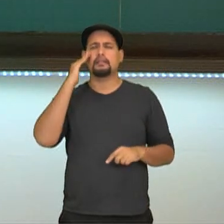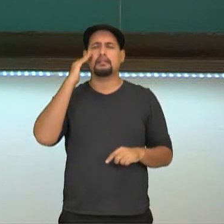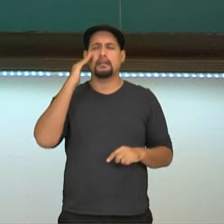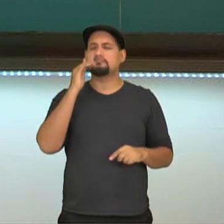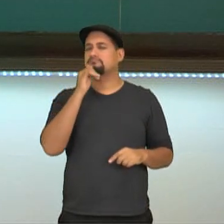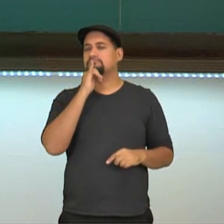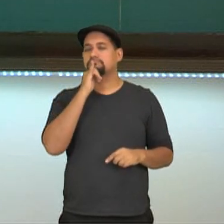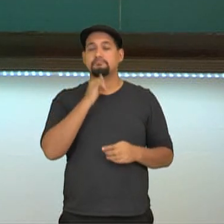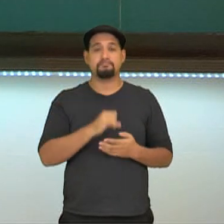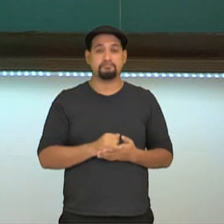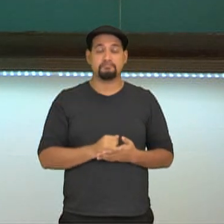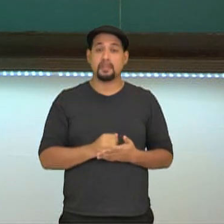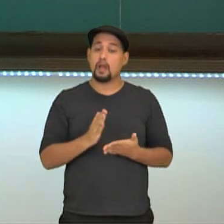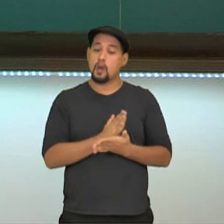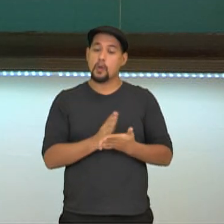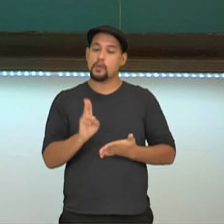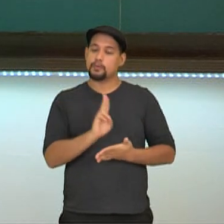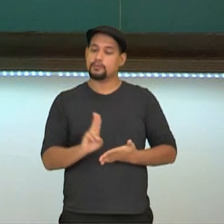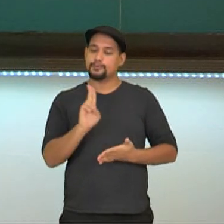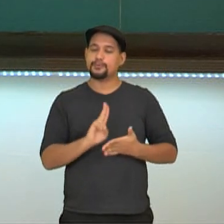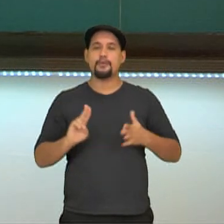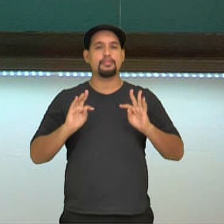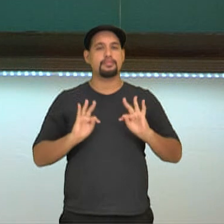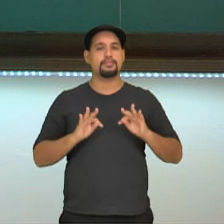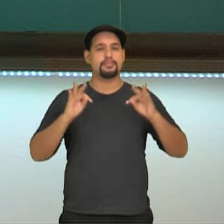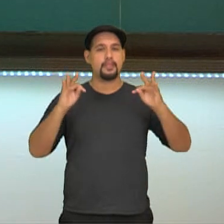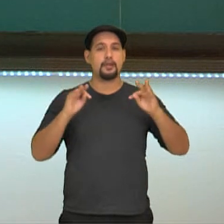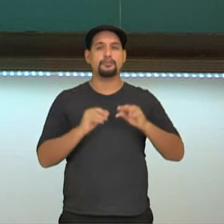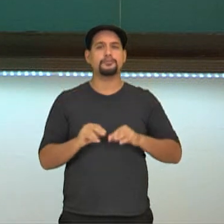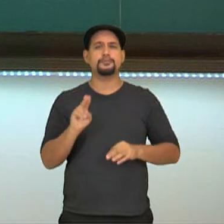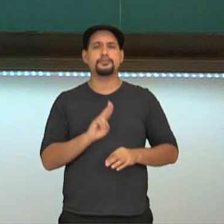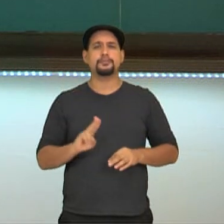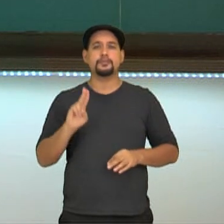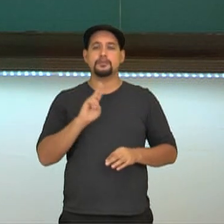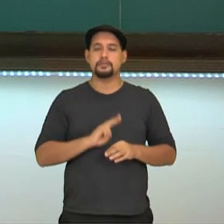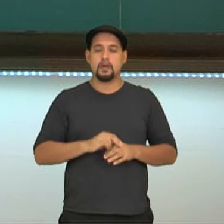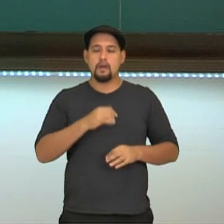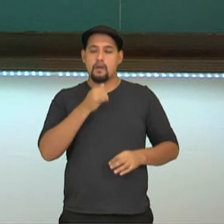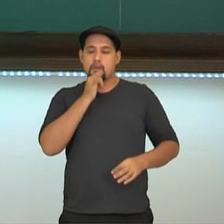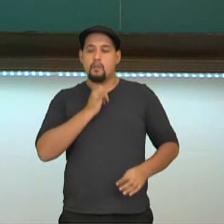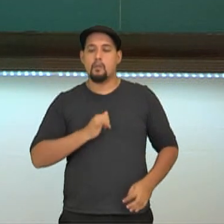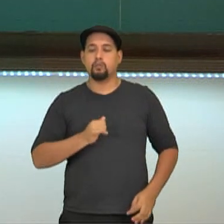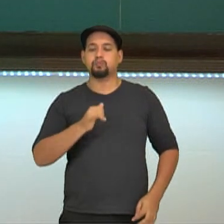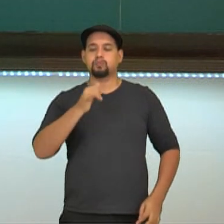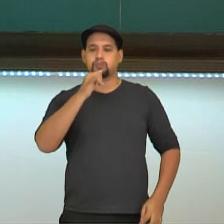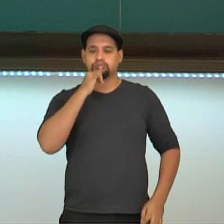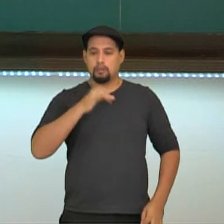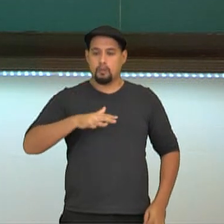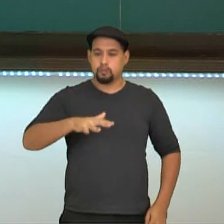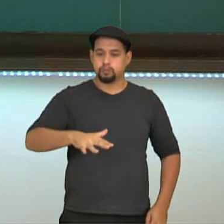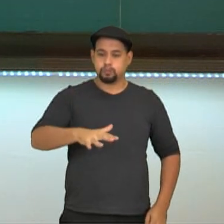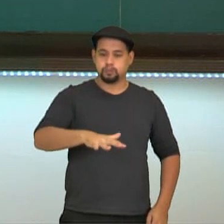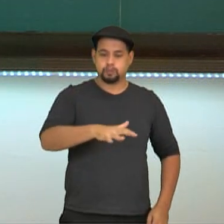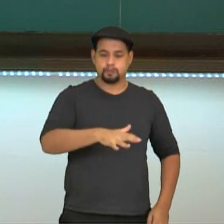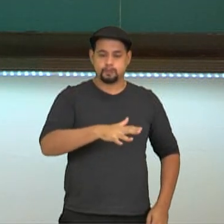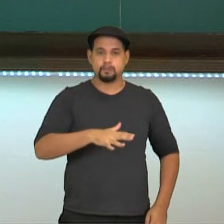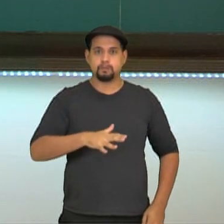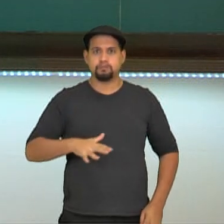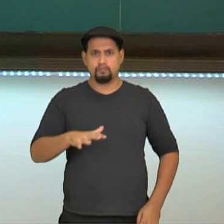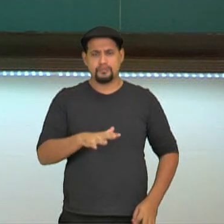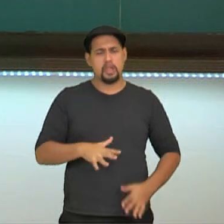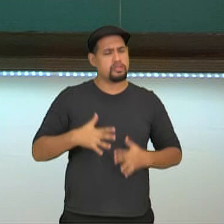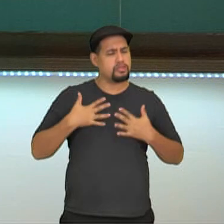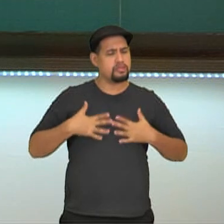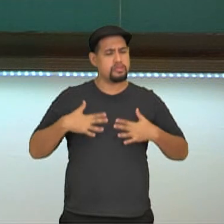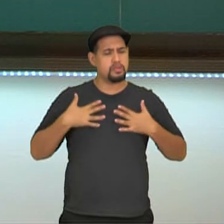algumas aplicações tecnológicas que utilizam o campo elétrico uniforme. Tá? E também é um conhecimento tranquilo.